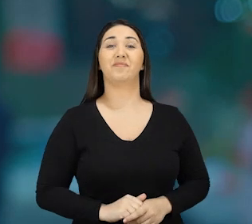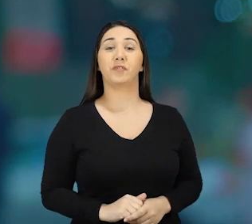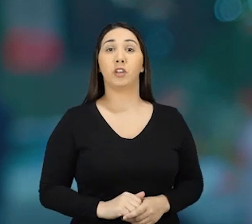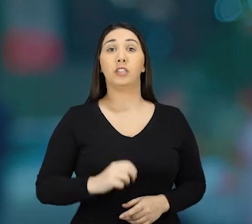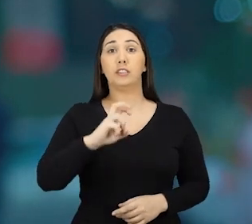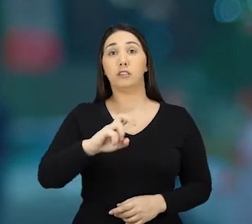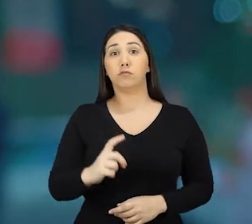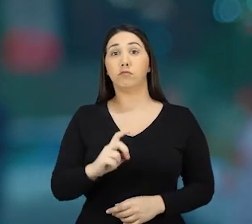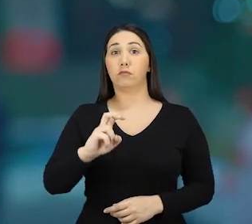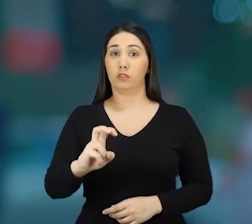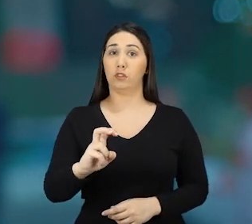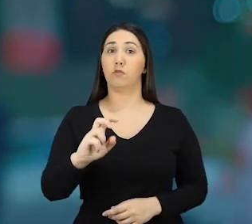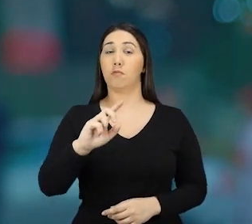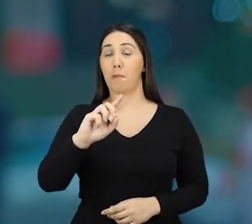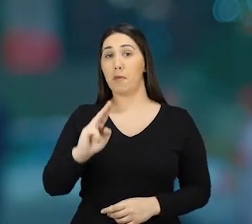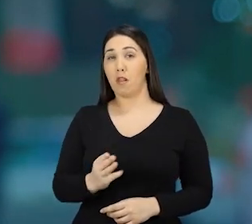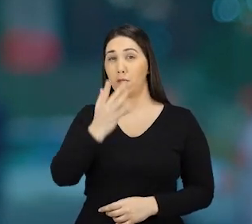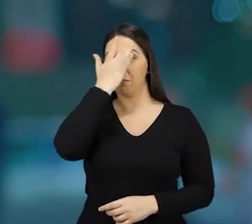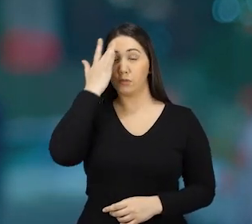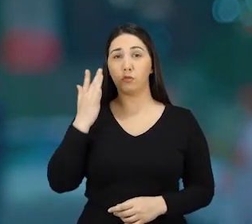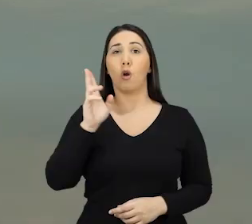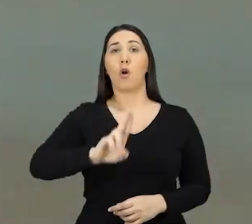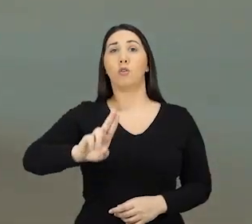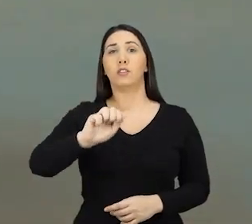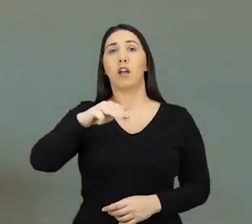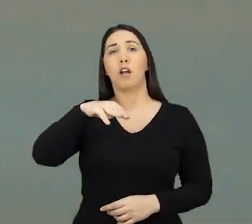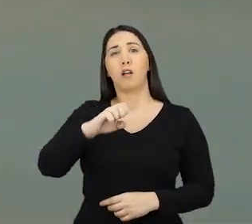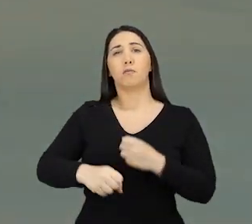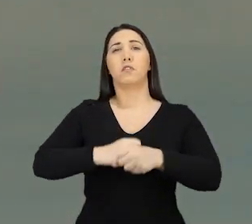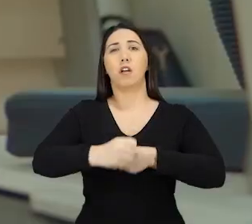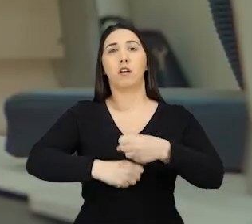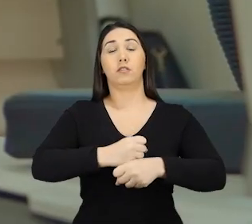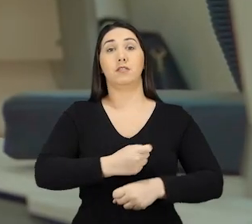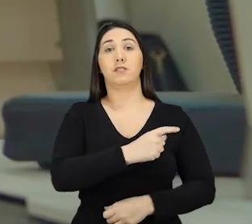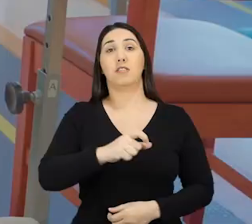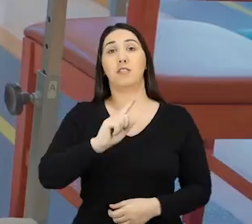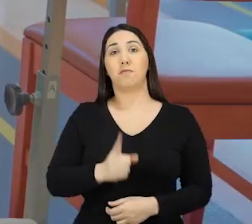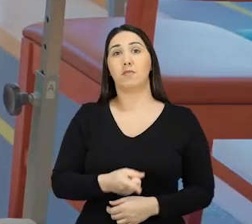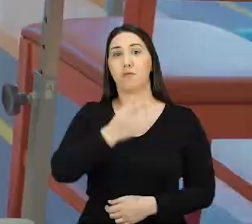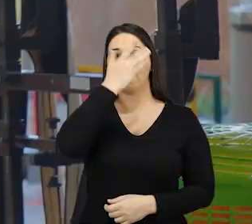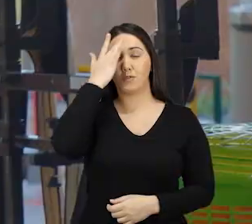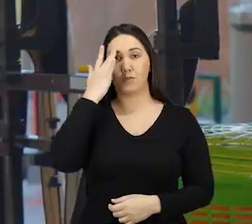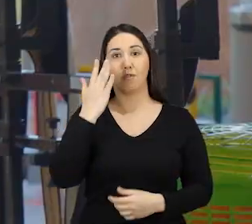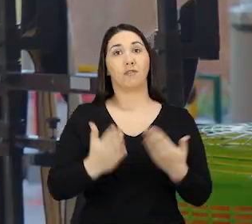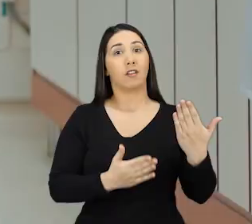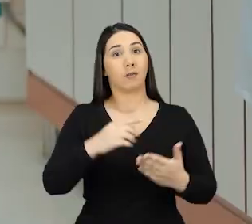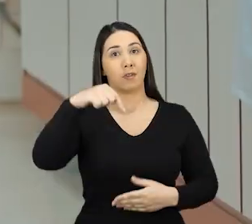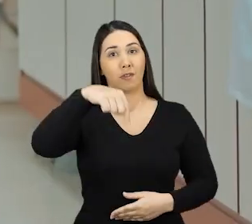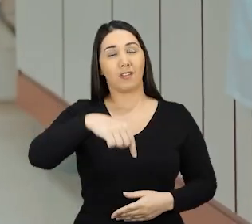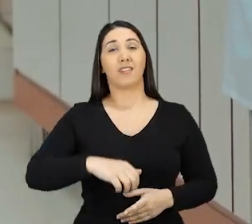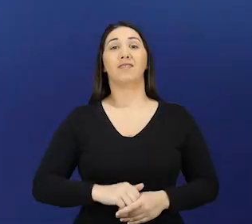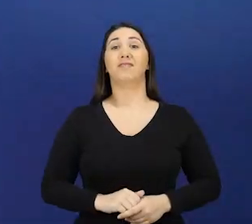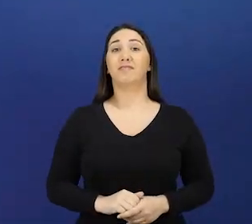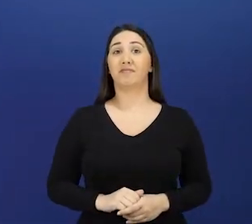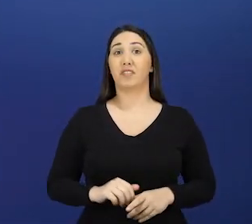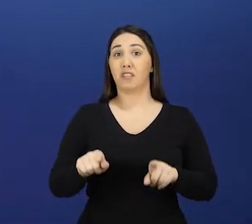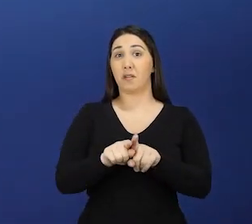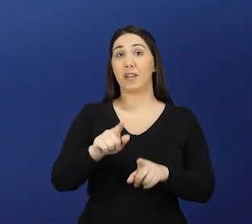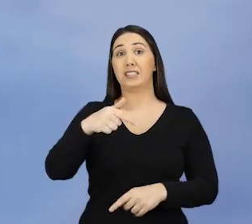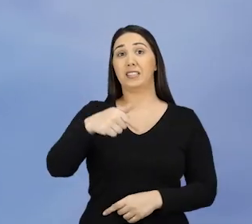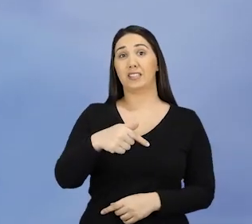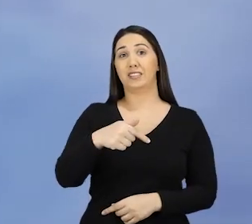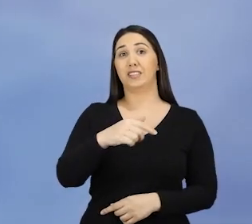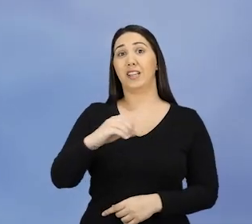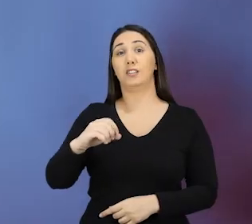milhões e meio de pacientes que usam os nossos exames todos os anos, para os 100 mil paulistas que se tratam aqui na rede do Simão Toro e para os 700